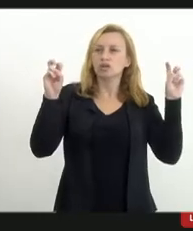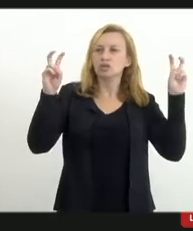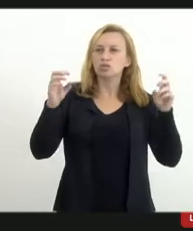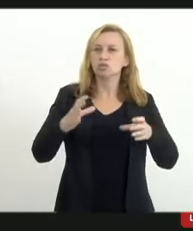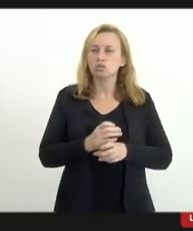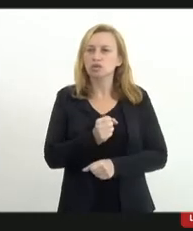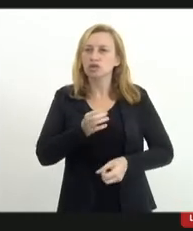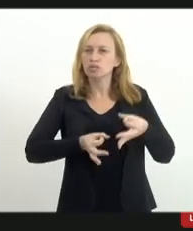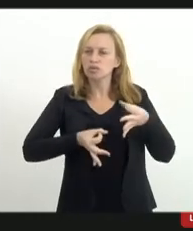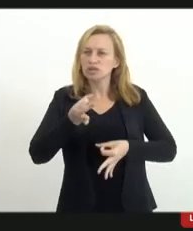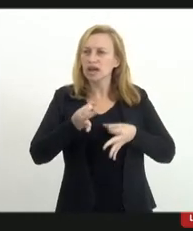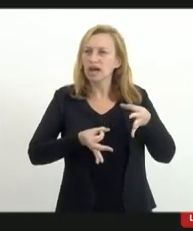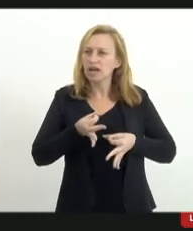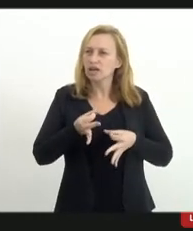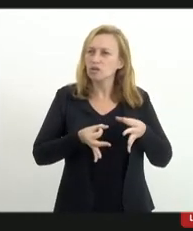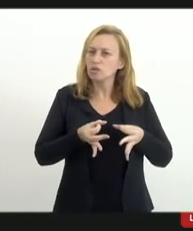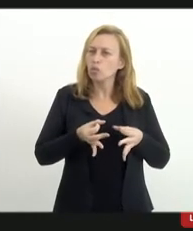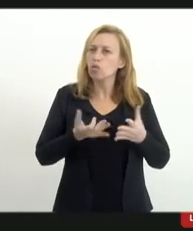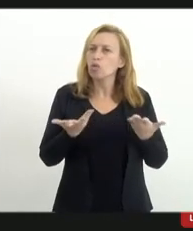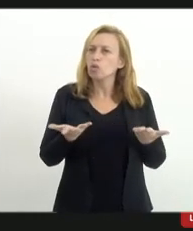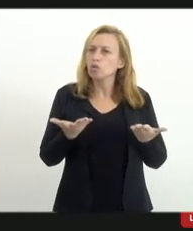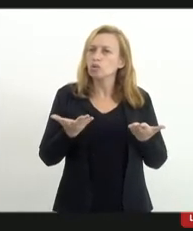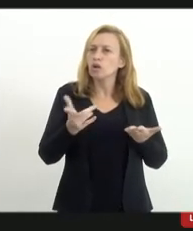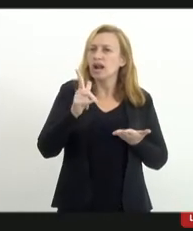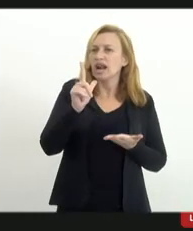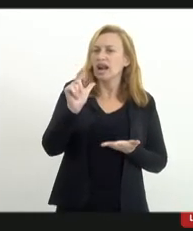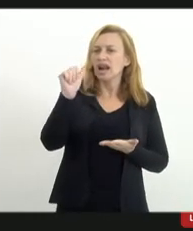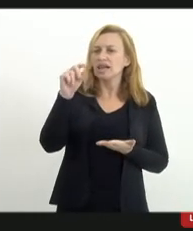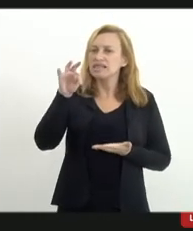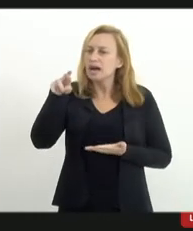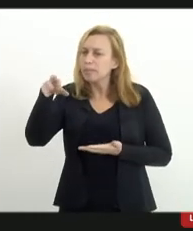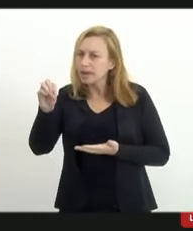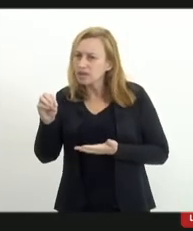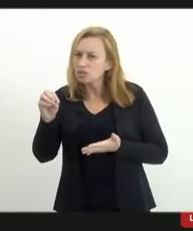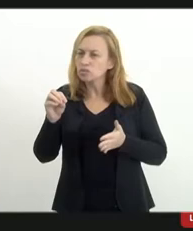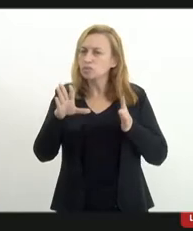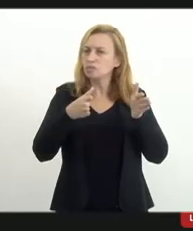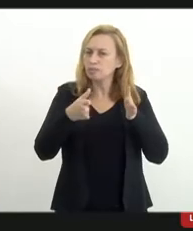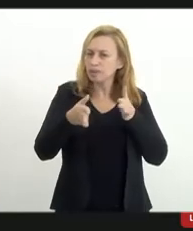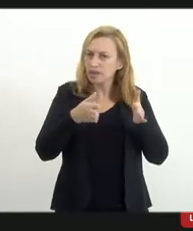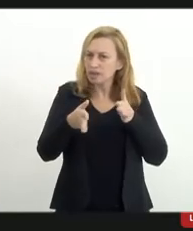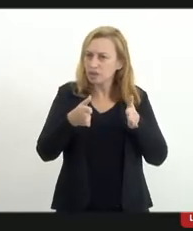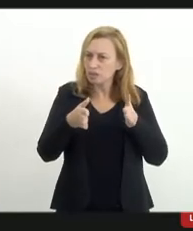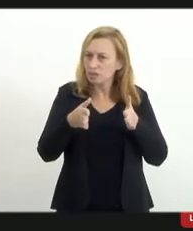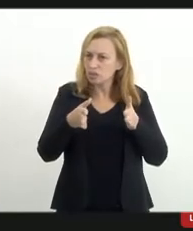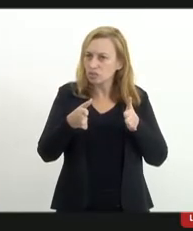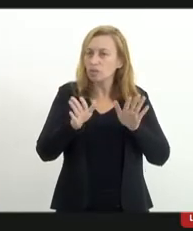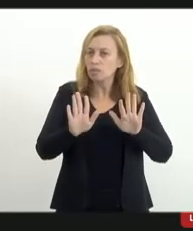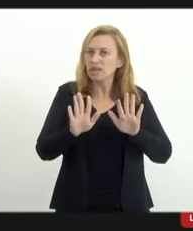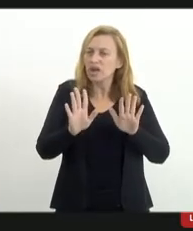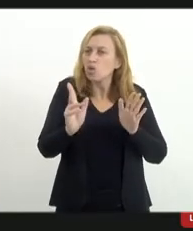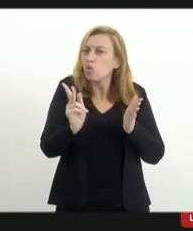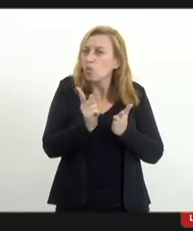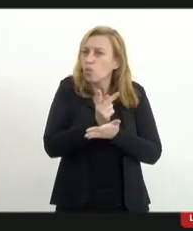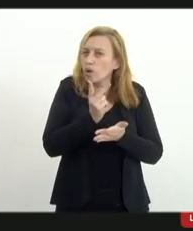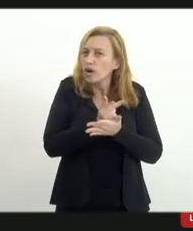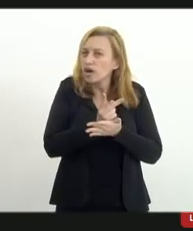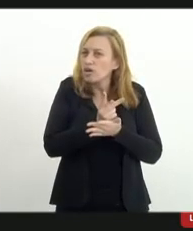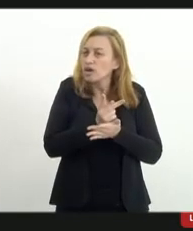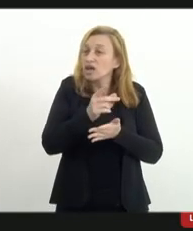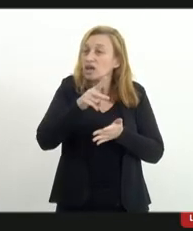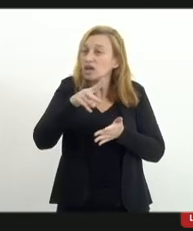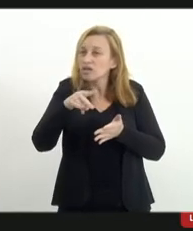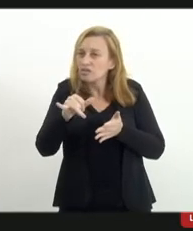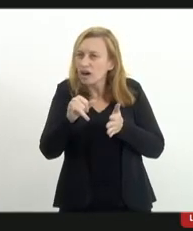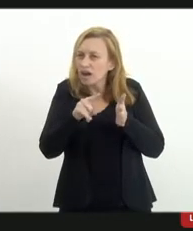tributária, o lançamento, embora provisório, mas é aquele auto de infração que vai ser objeto